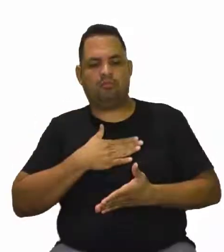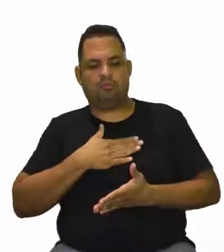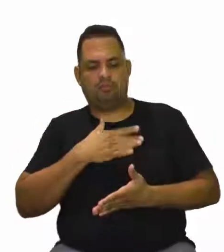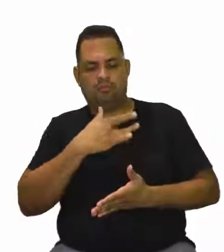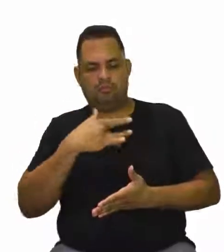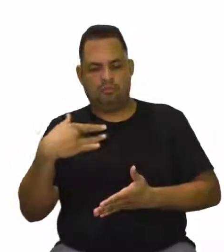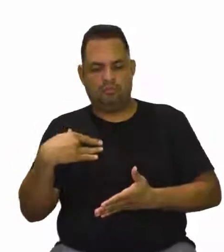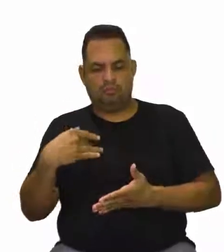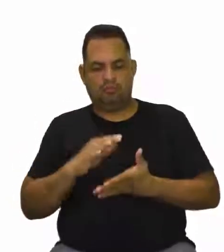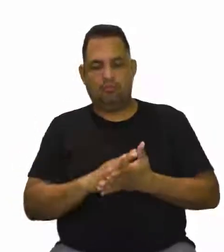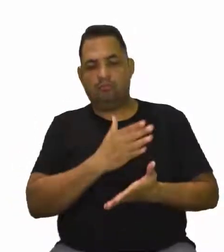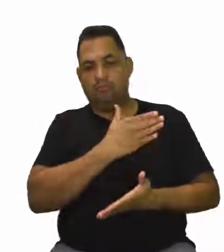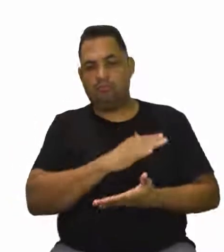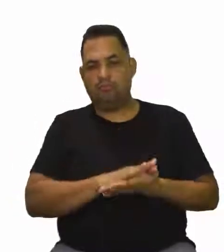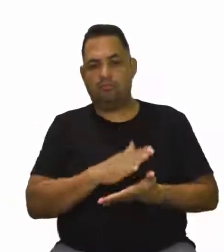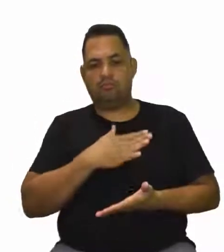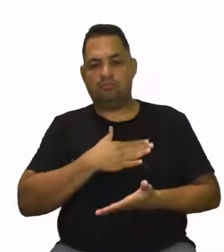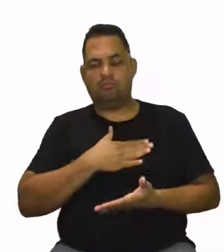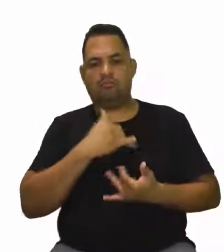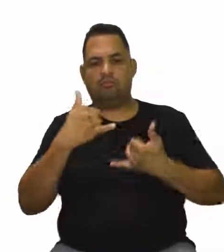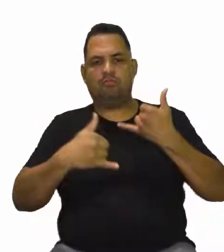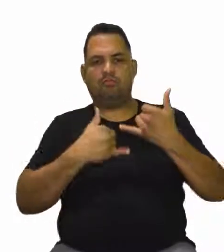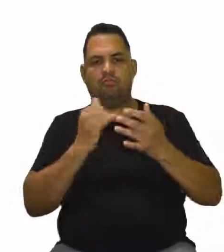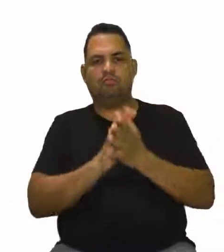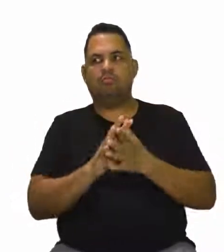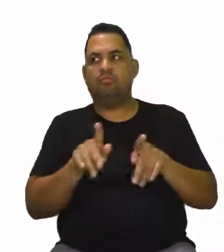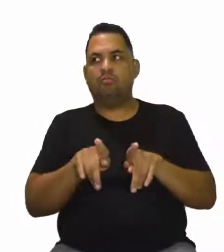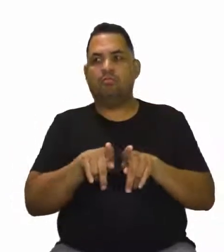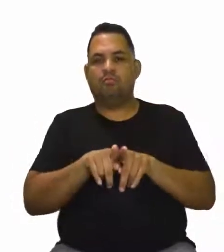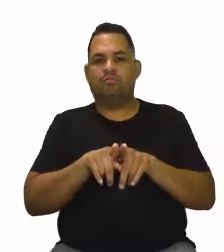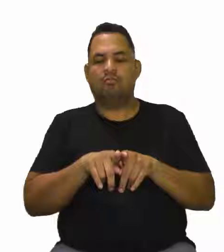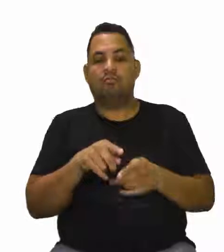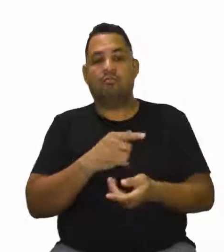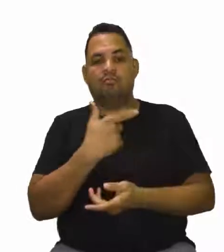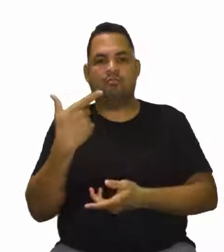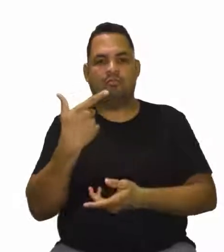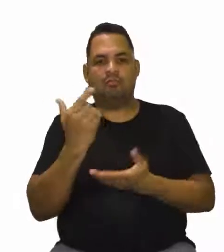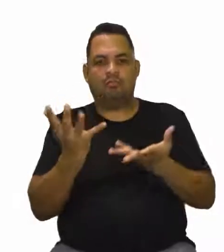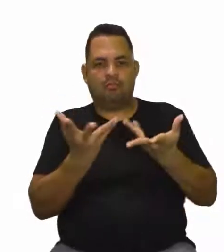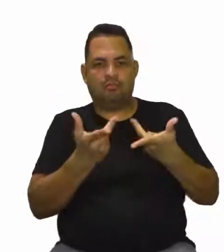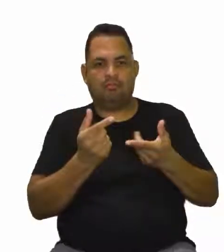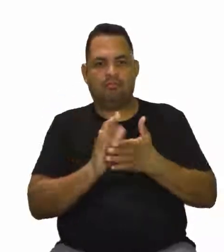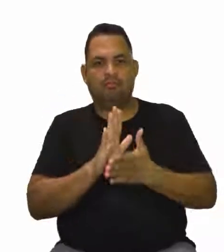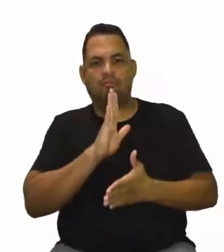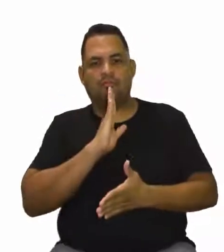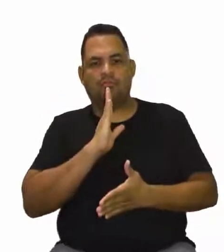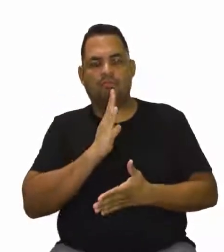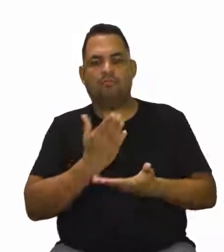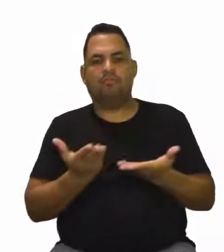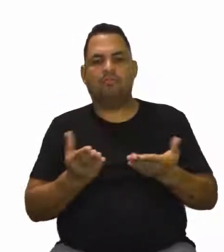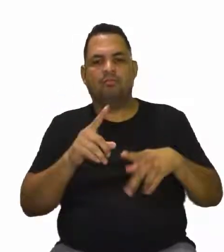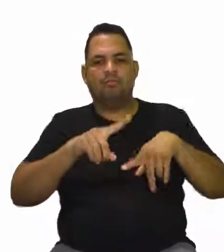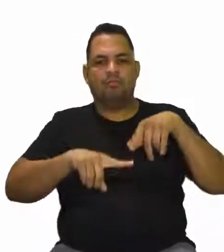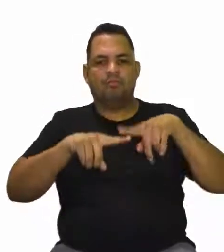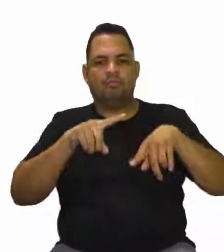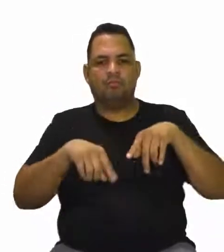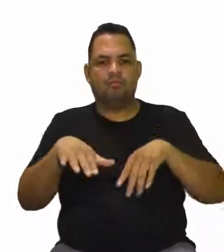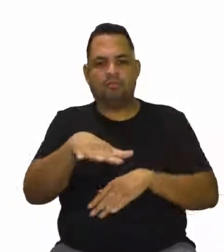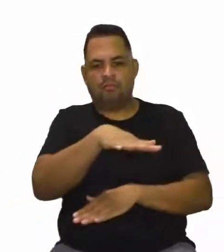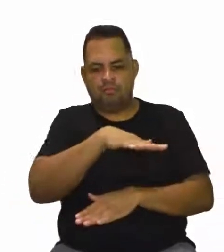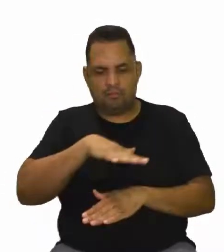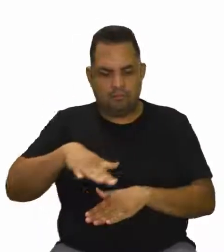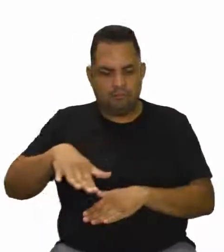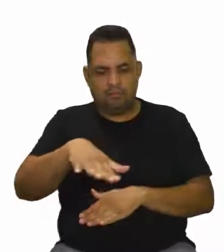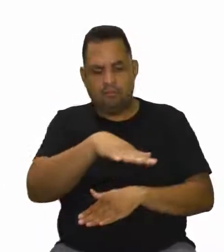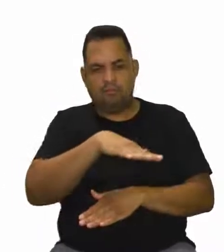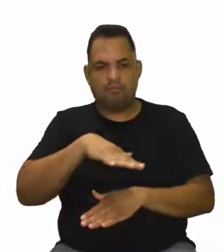saúde e o meu lazer? Nós também temos a segunda habilidade, conhecer os